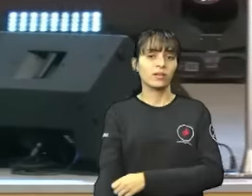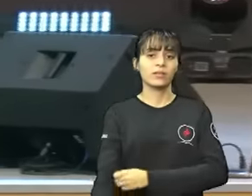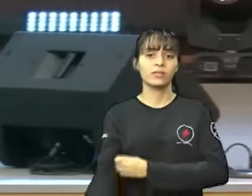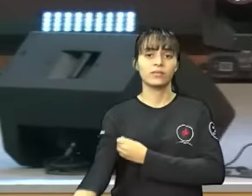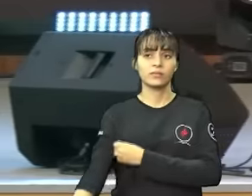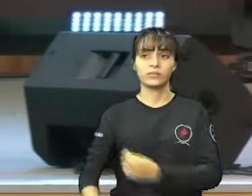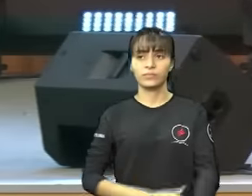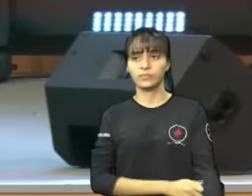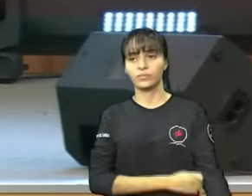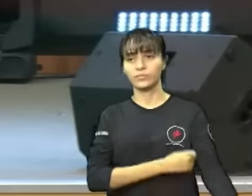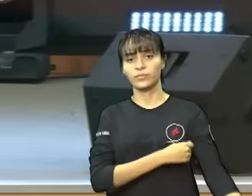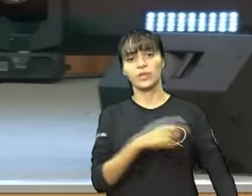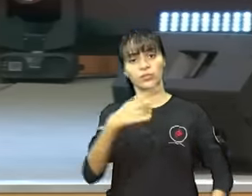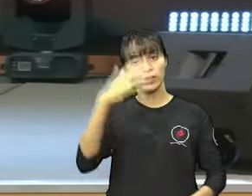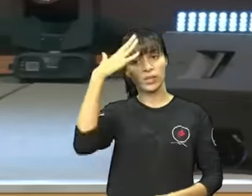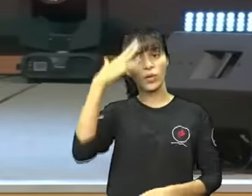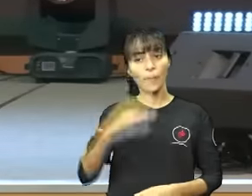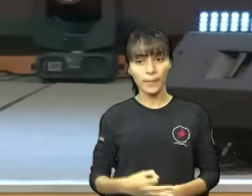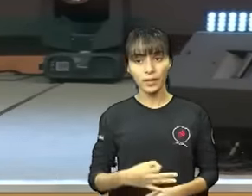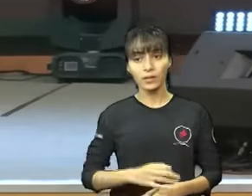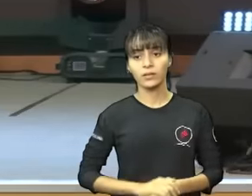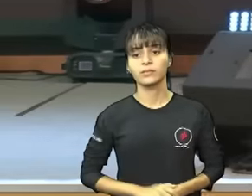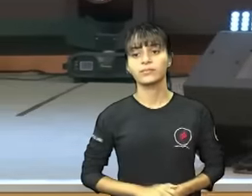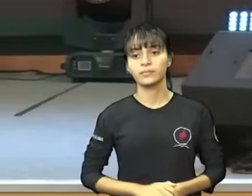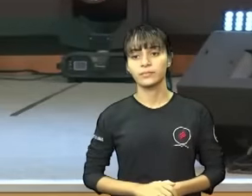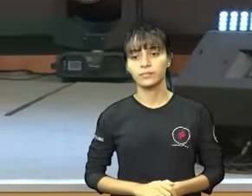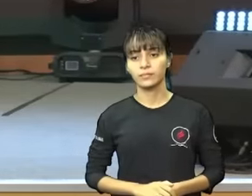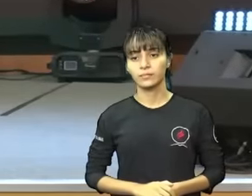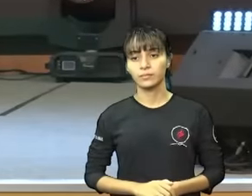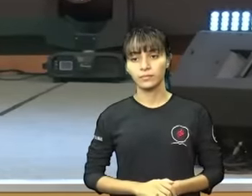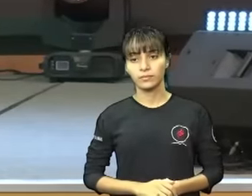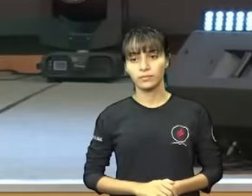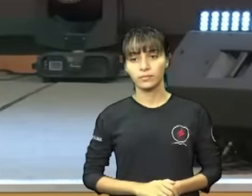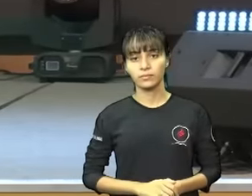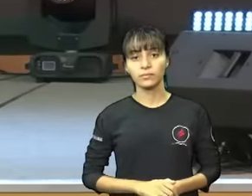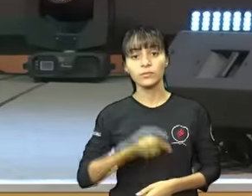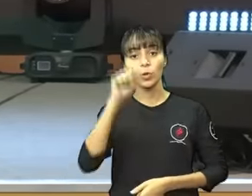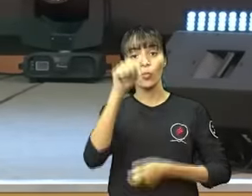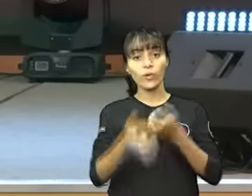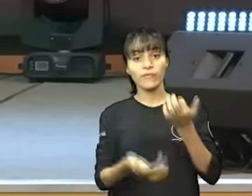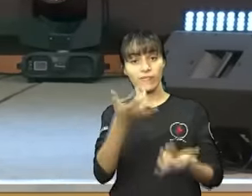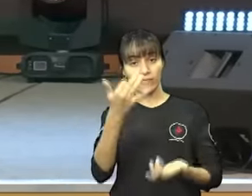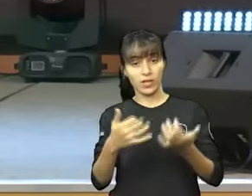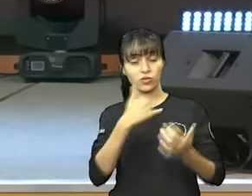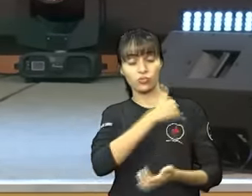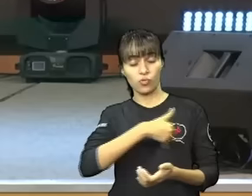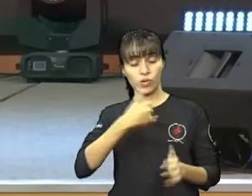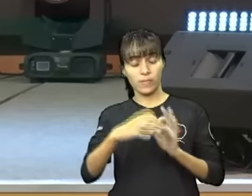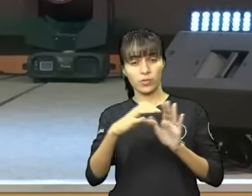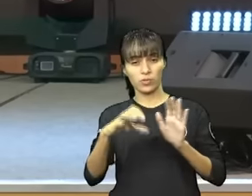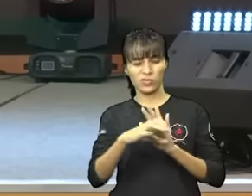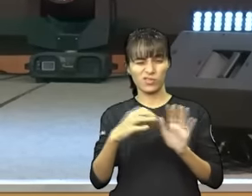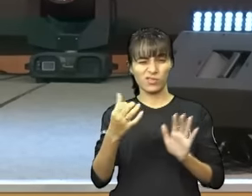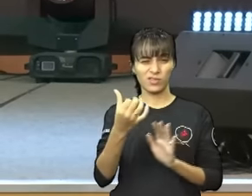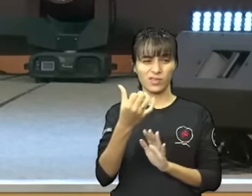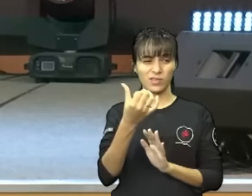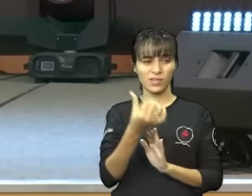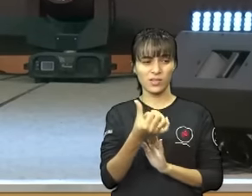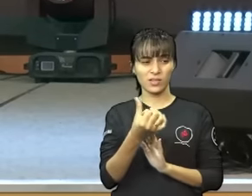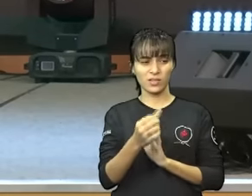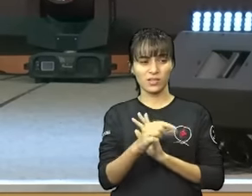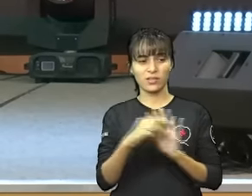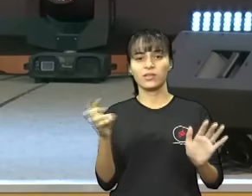e para você poder compreender primeiro lugar o inferno a Bíblia fala em João 3:36 que é o lugar que